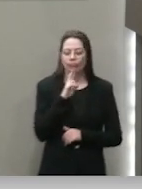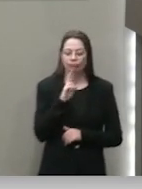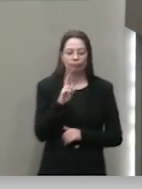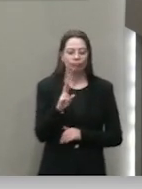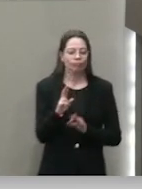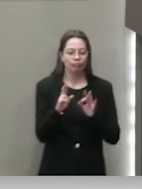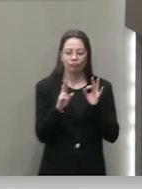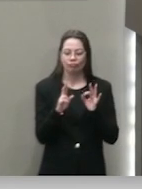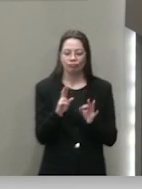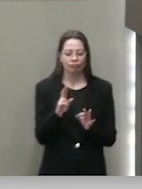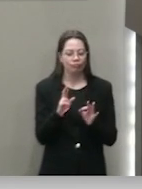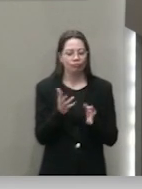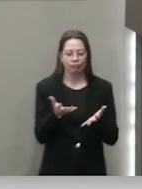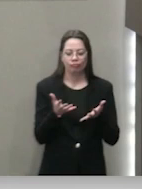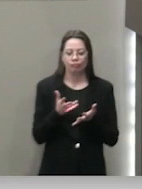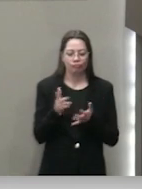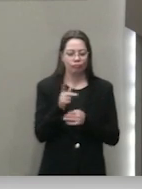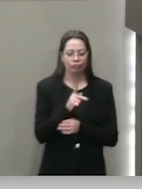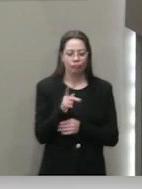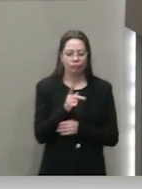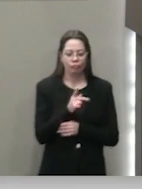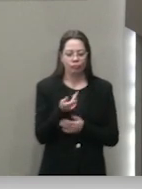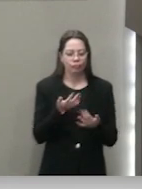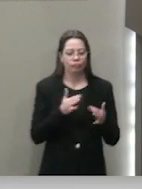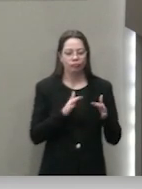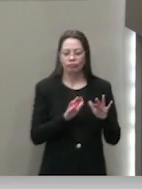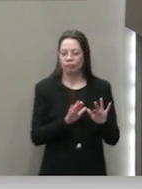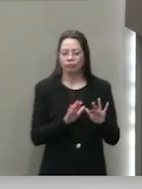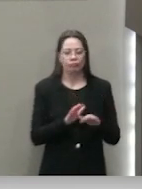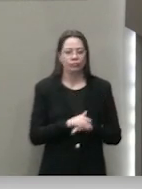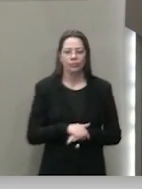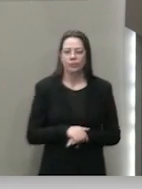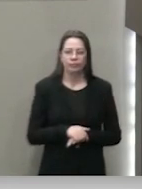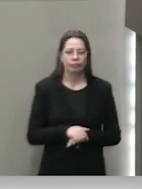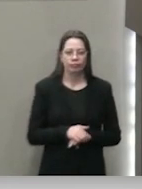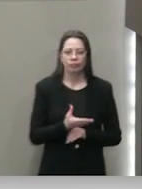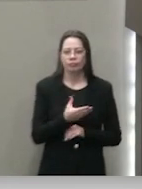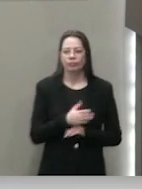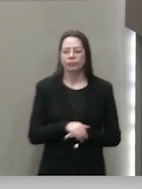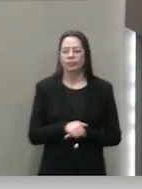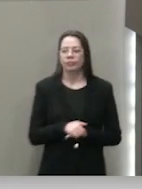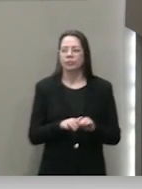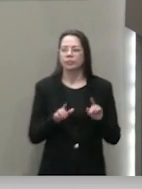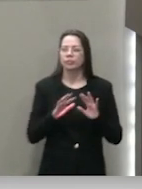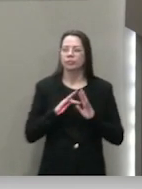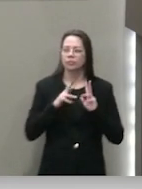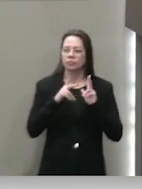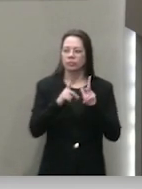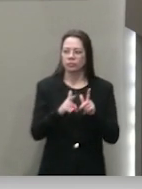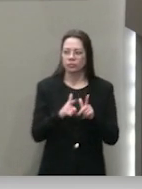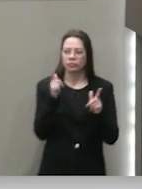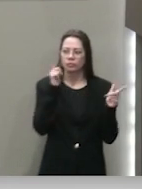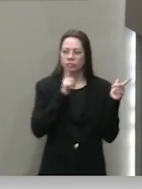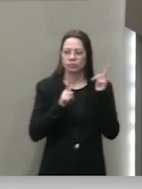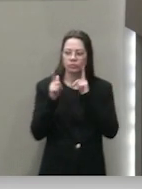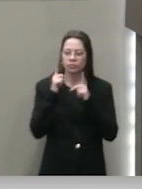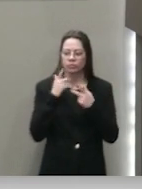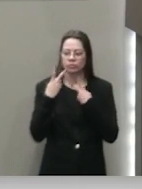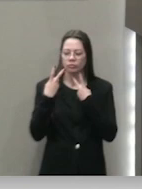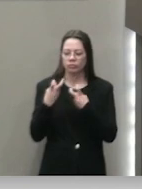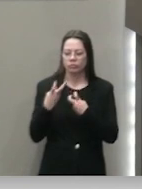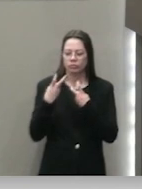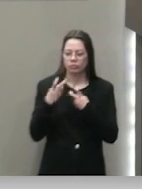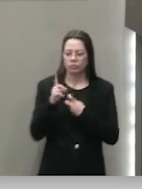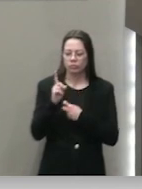resposta. Eu quero ser professor, eu quero ser professora. Muito embora todo mundo reconheça